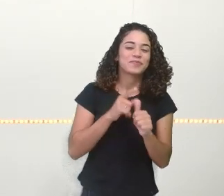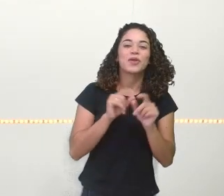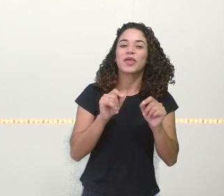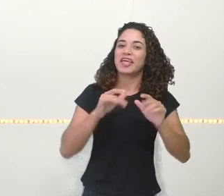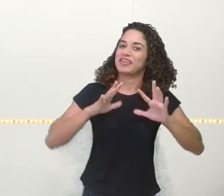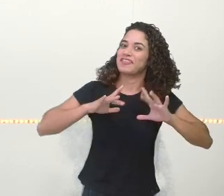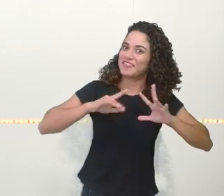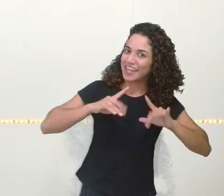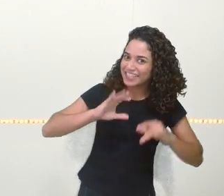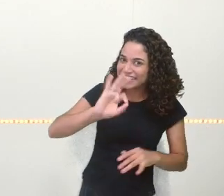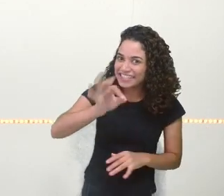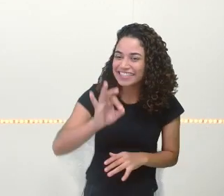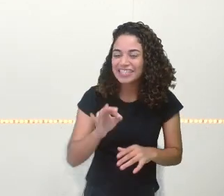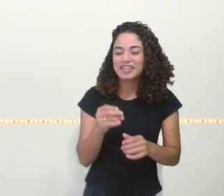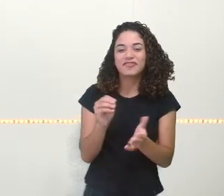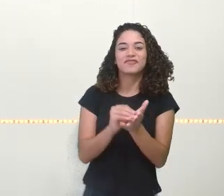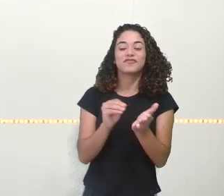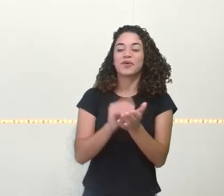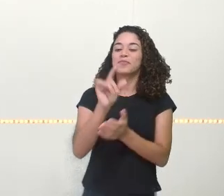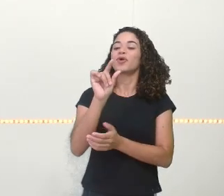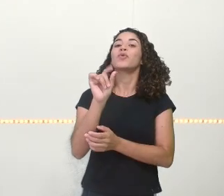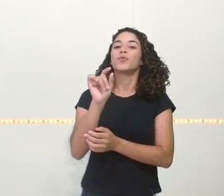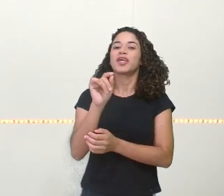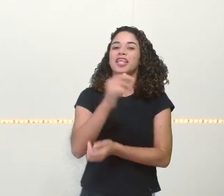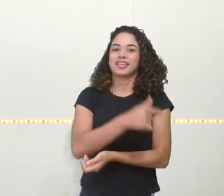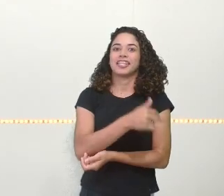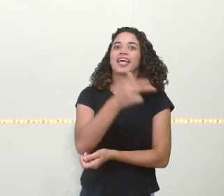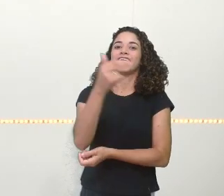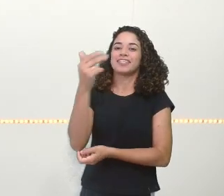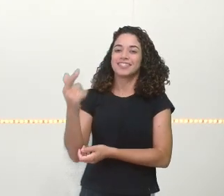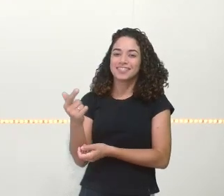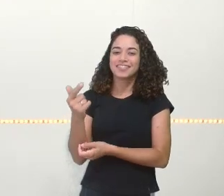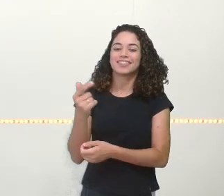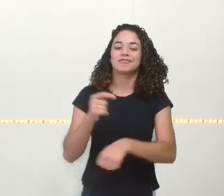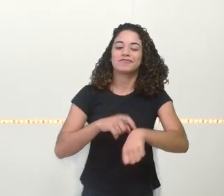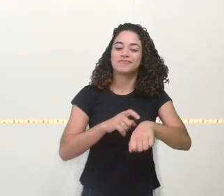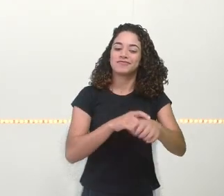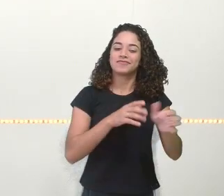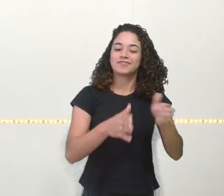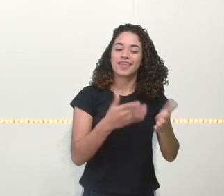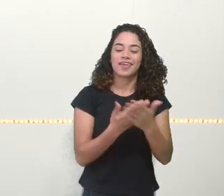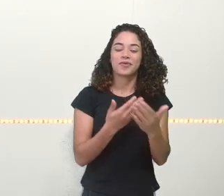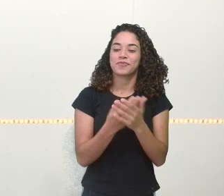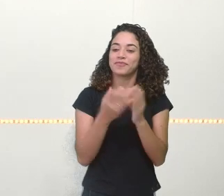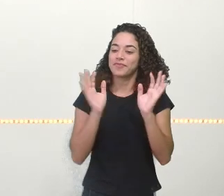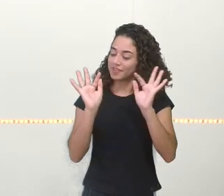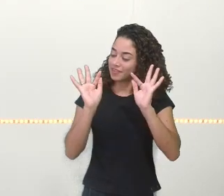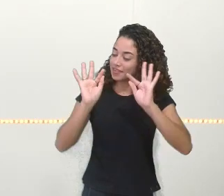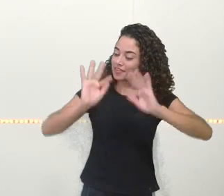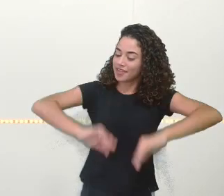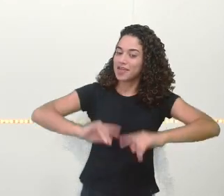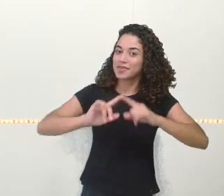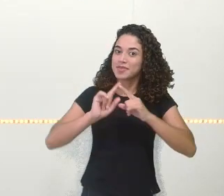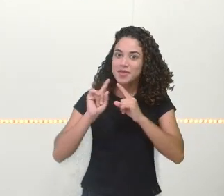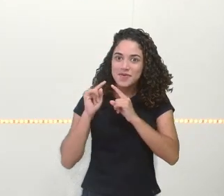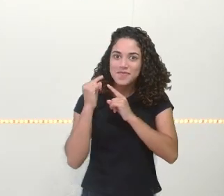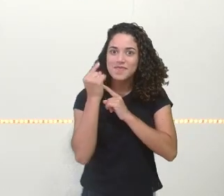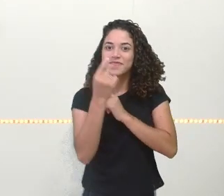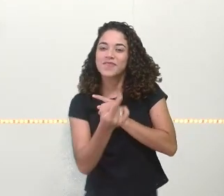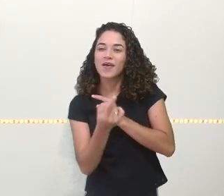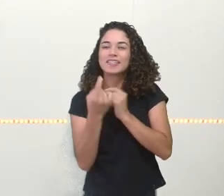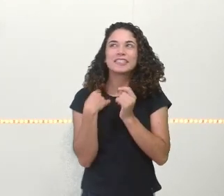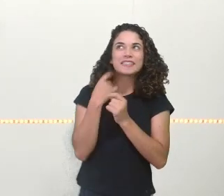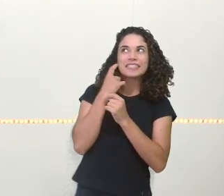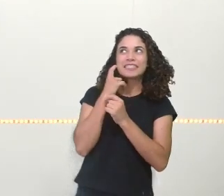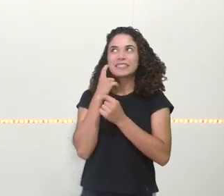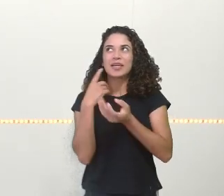férias, né? Que daqui a pouco é Natal, daqui a pouco vai terminar esse período de aulas. E depois a ansiedade para saber como é que vai ser o